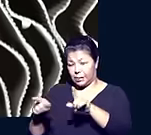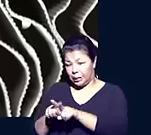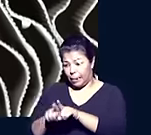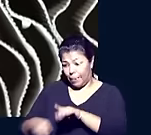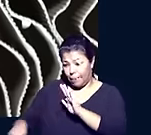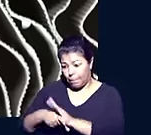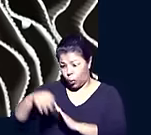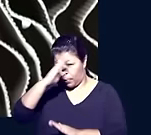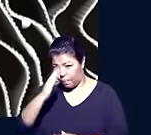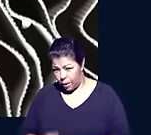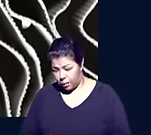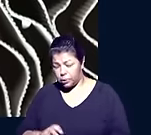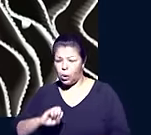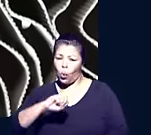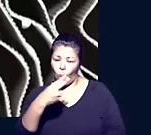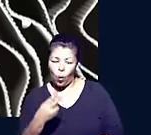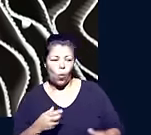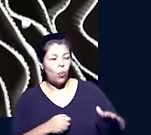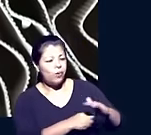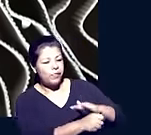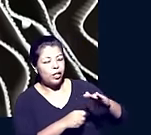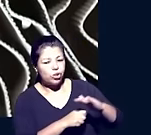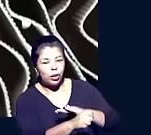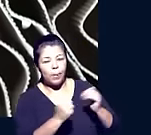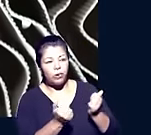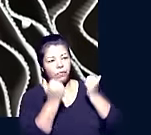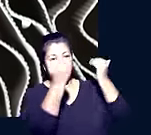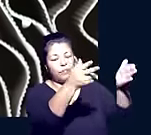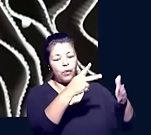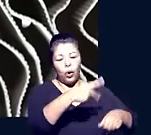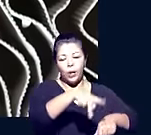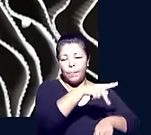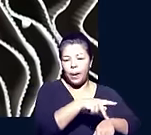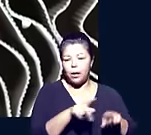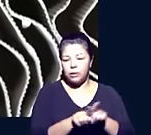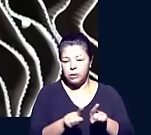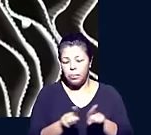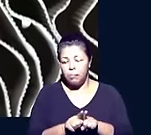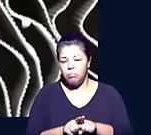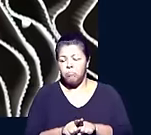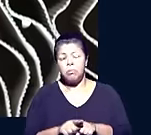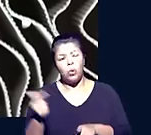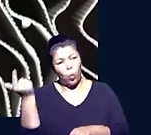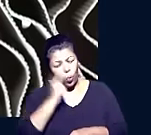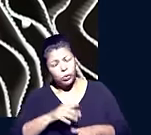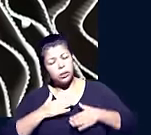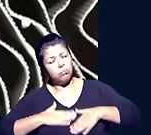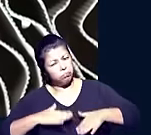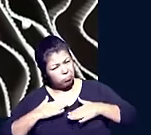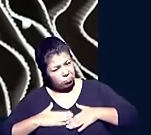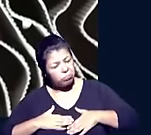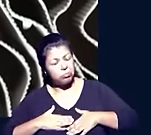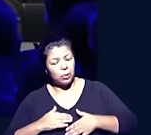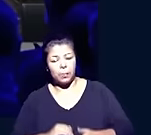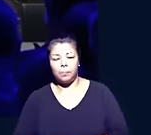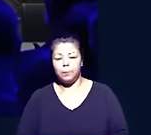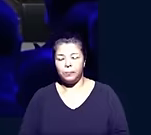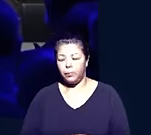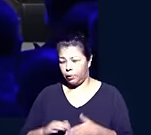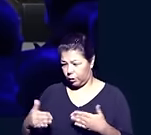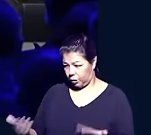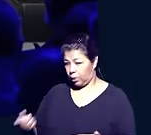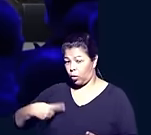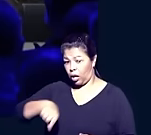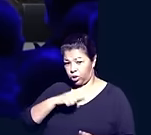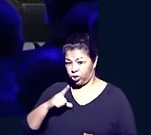Brasil quanto os investimentos externos venham com com tranquilidade como a gente busca fazer o tempo todo então para agenda até o final do ano a gente